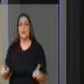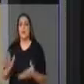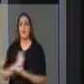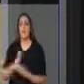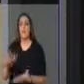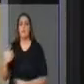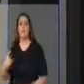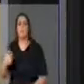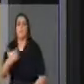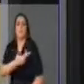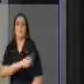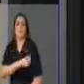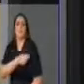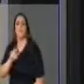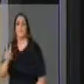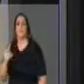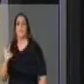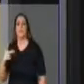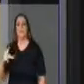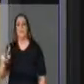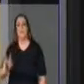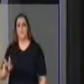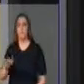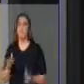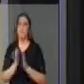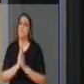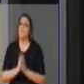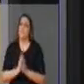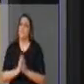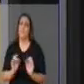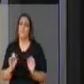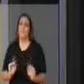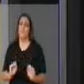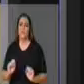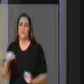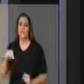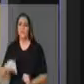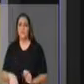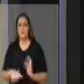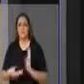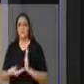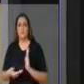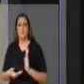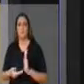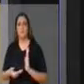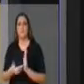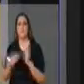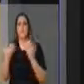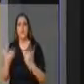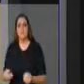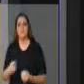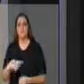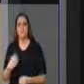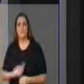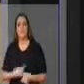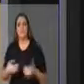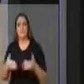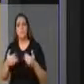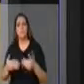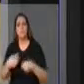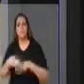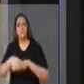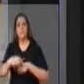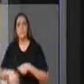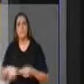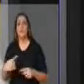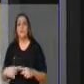HPV. Então, por favor, essa casa pode, com carinho, receber nossas demandas, porque